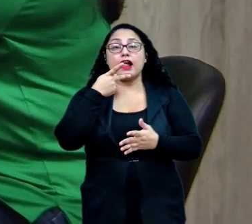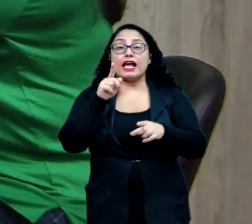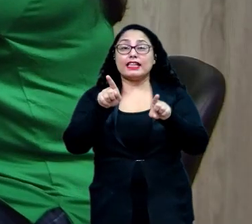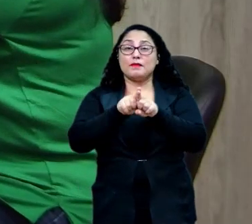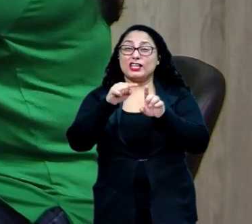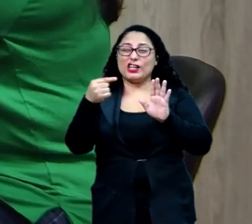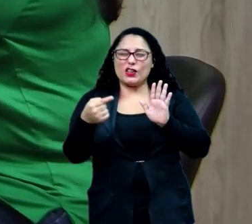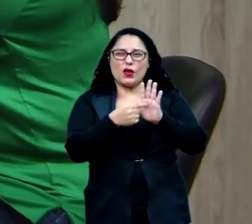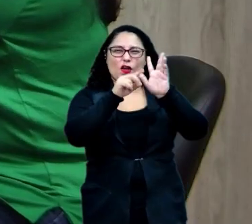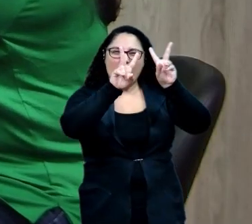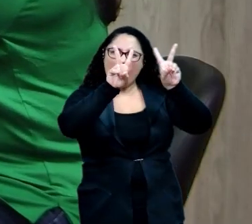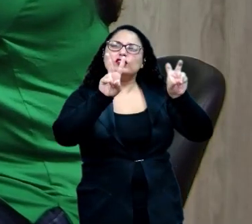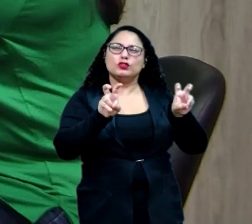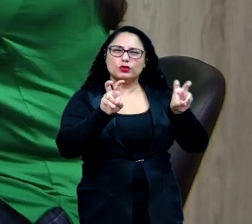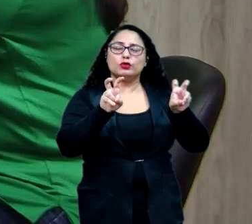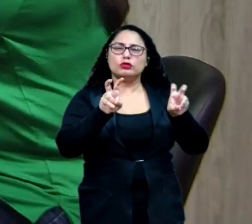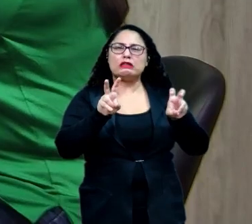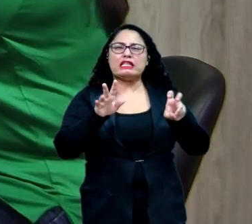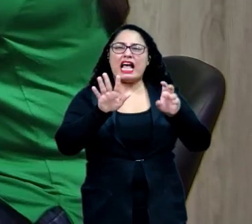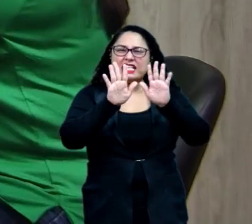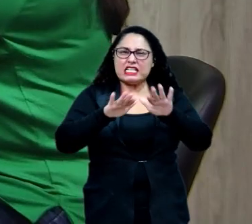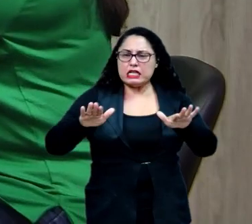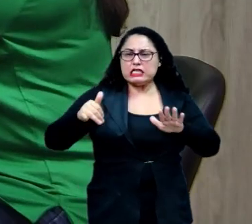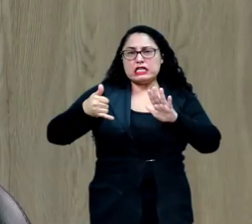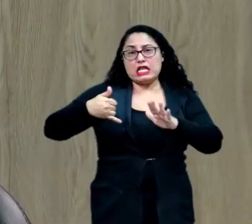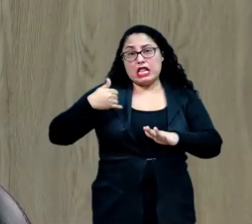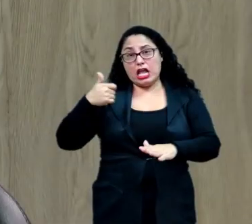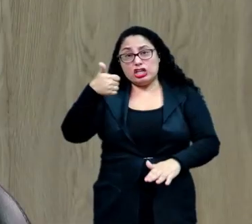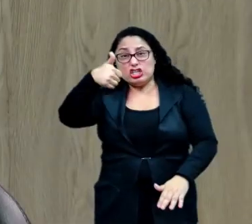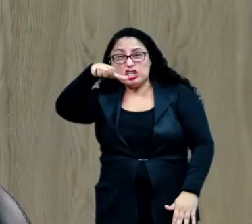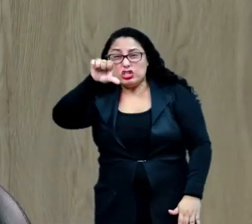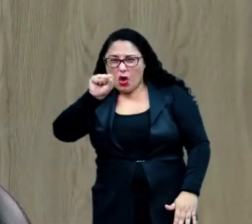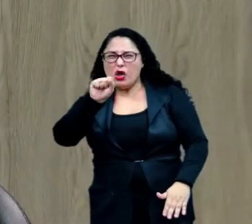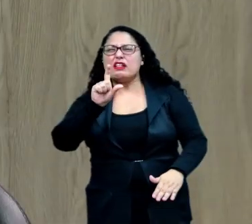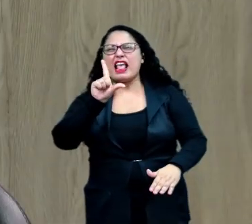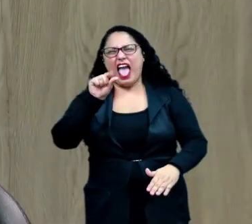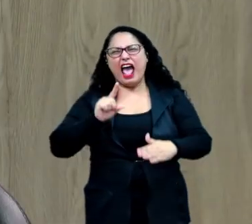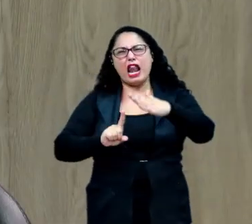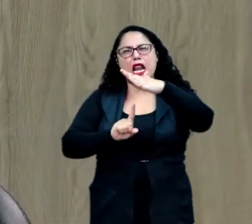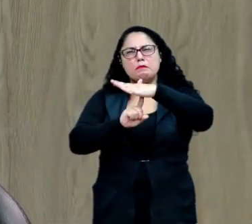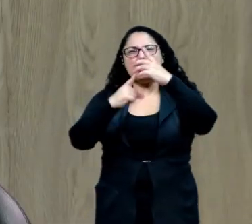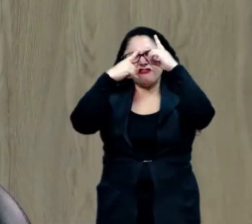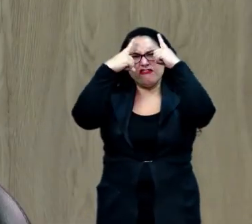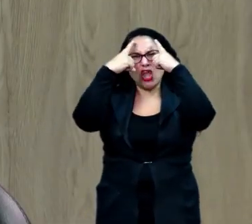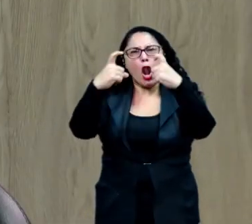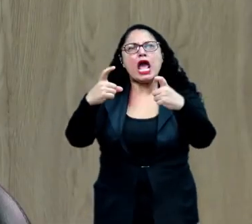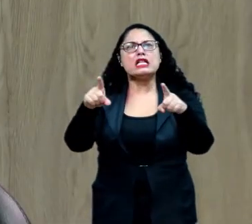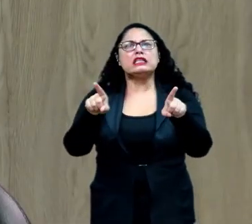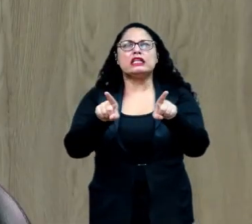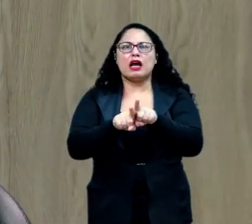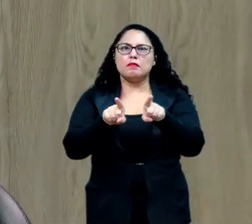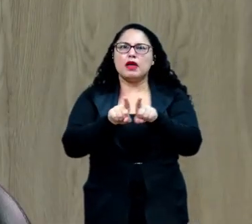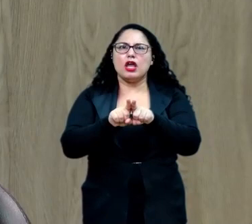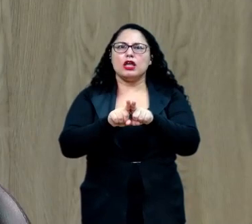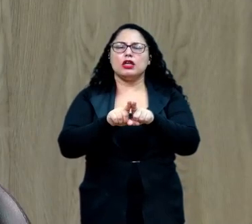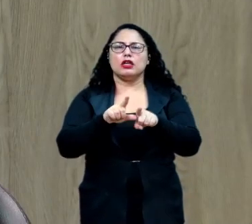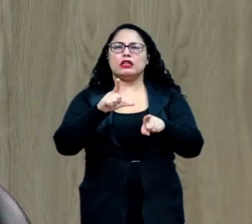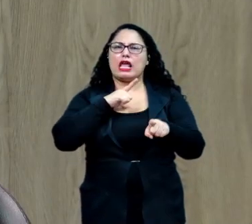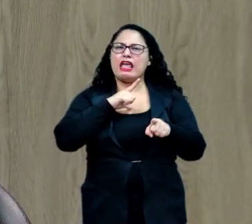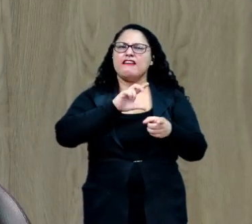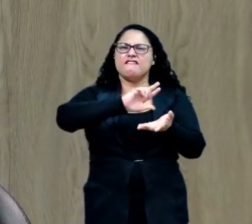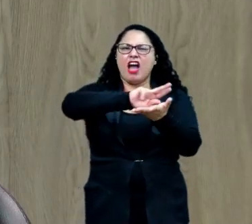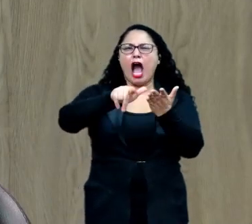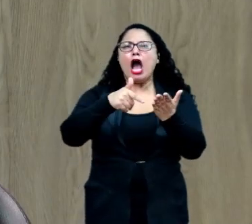gente tocou aí no assunto dos menores de 18 anos e do quanto que isso é limitante, né, e violento, como nós temos muitos